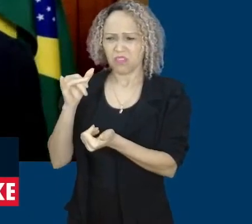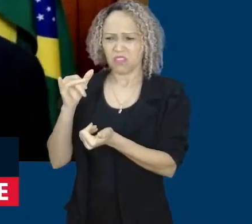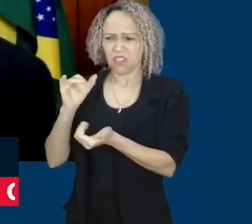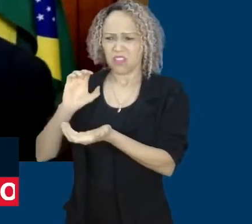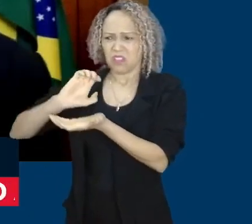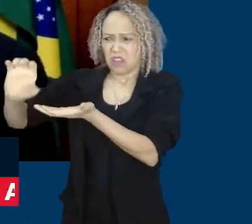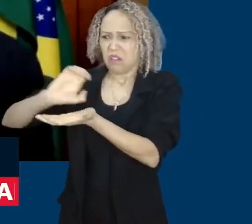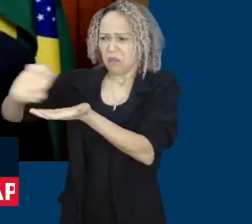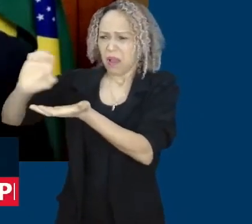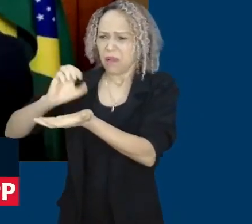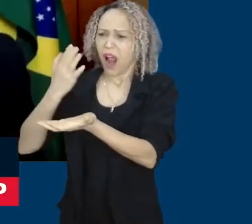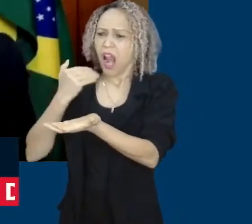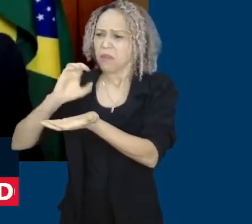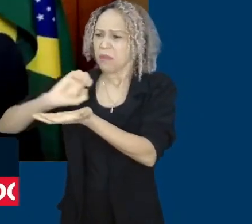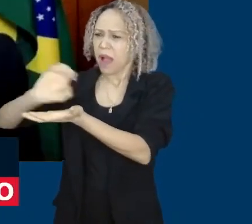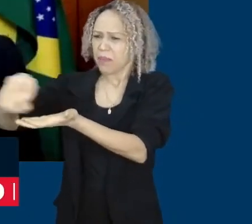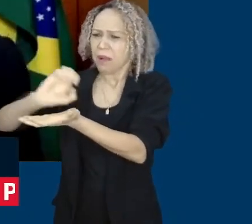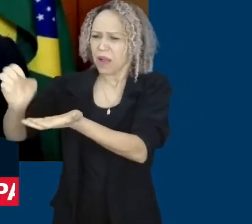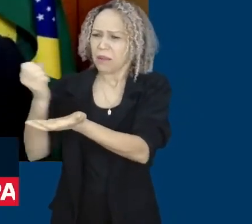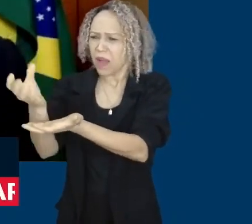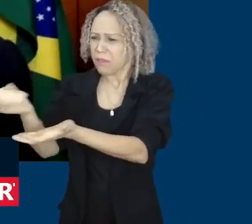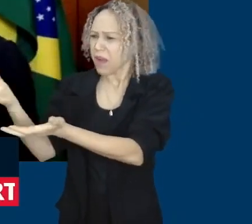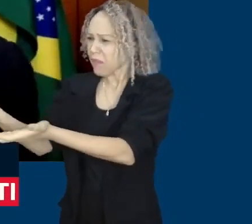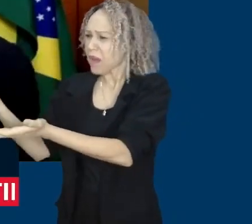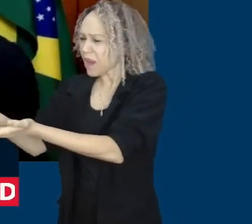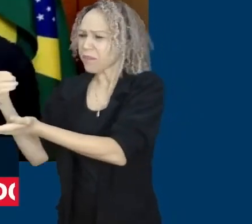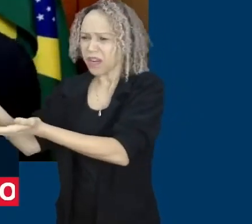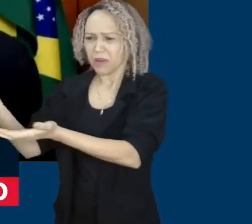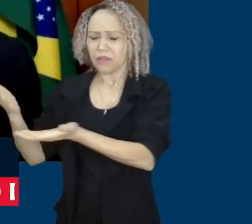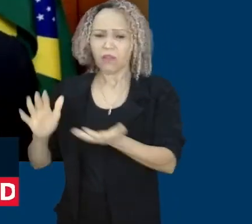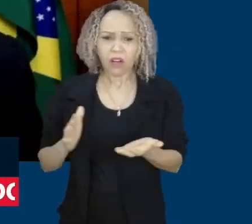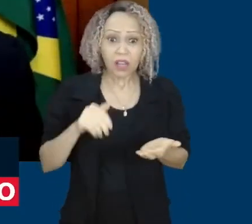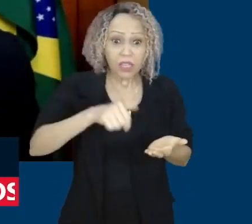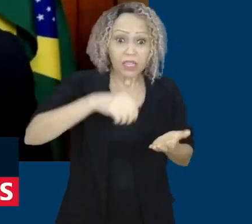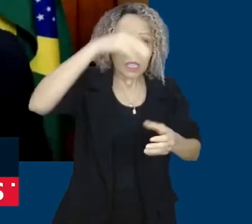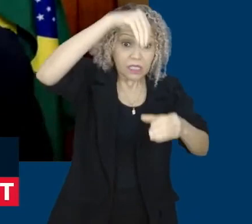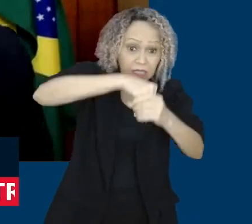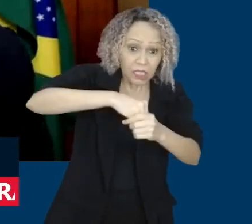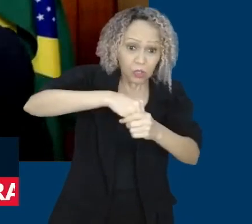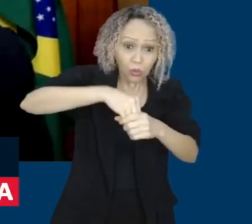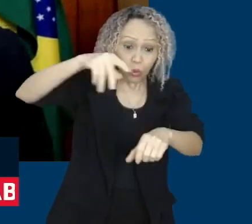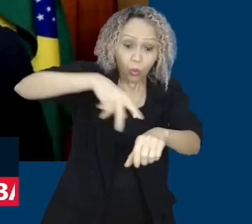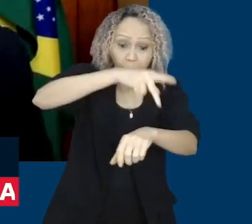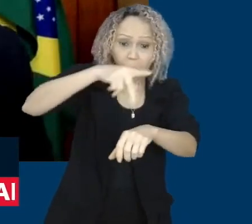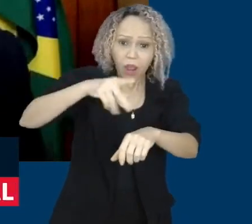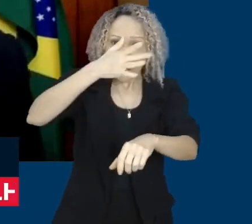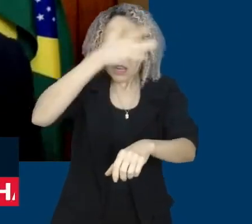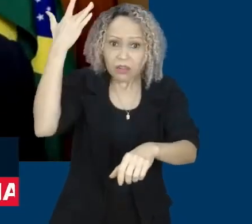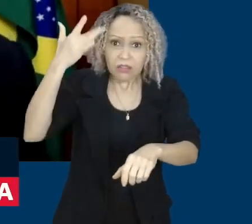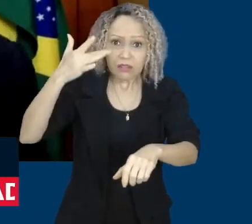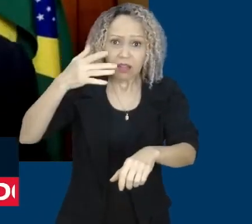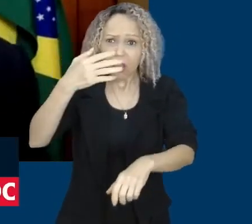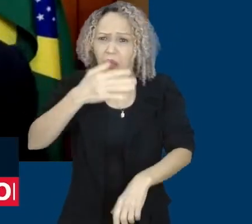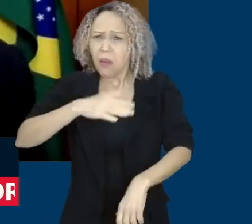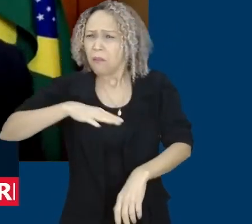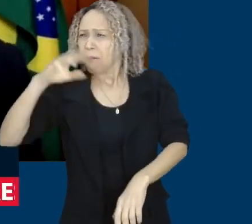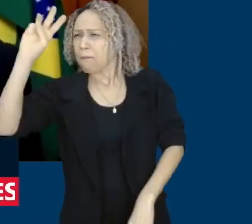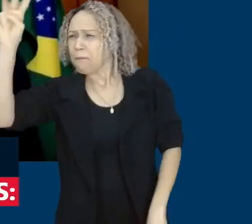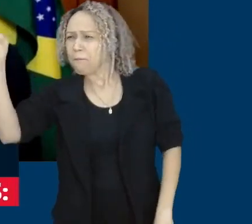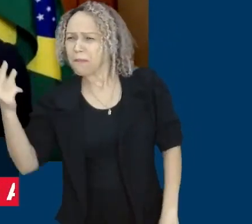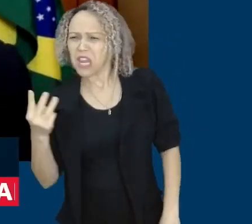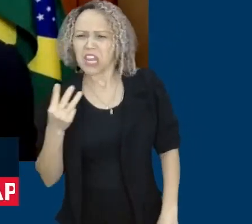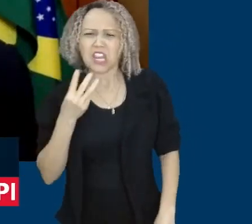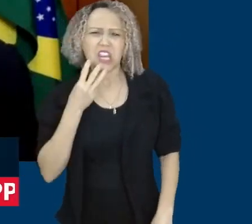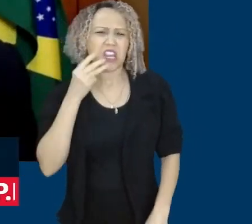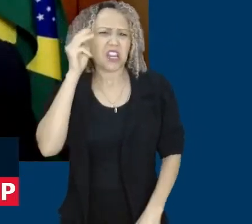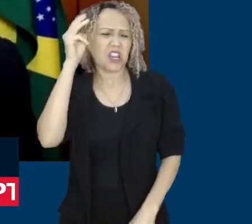é nobre alimentar o mundo, mas também é preciso olhar para dentro do país e a gente combinar essas ações.